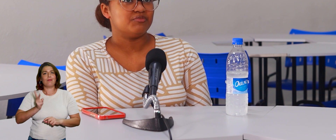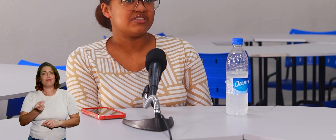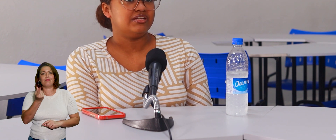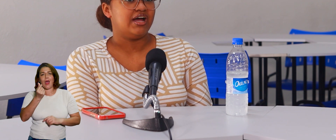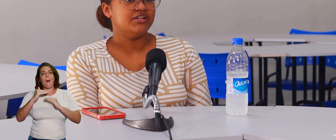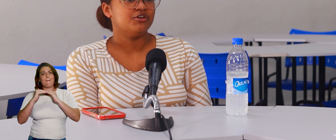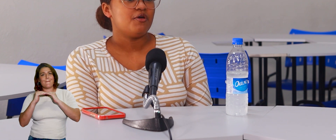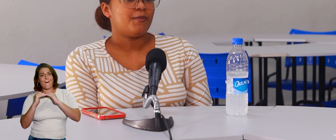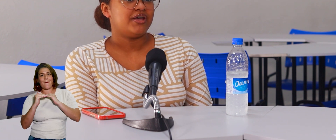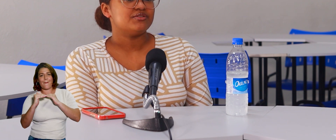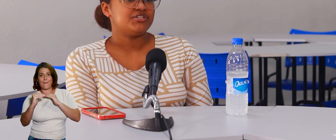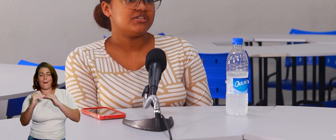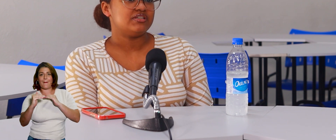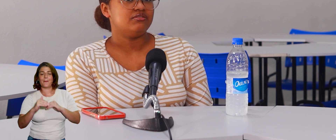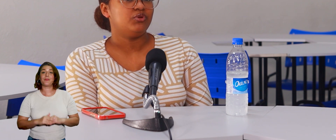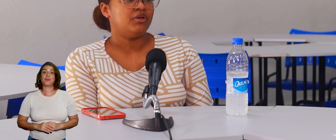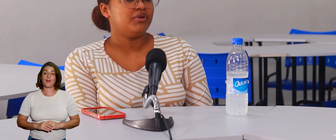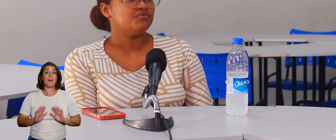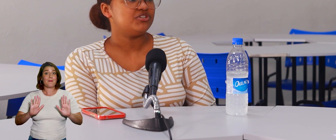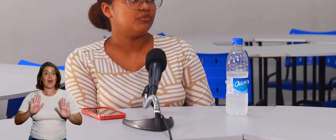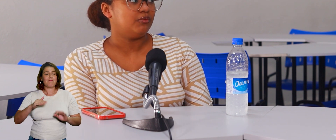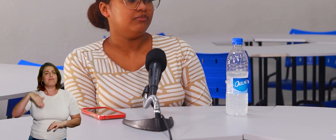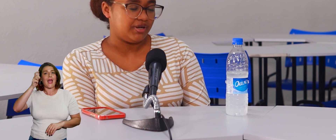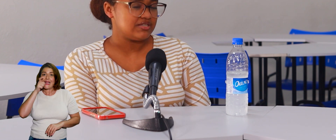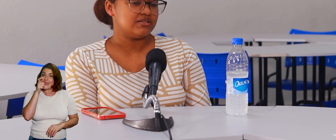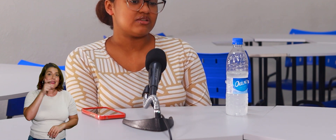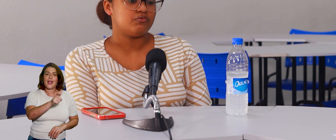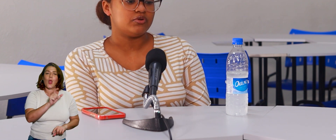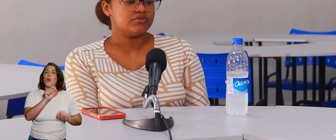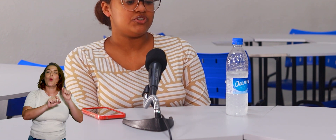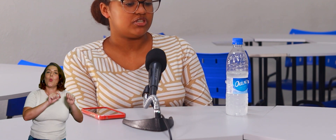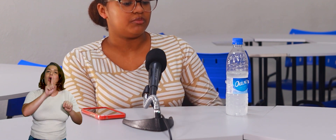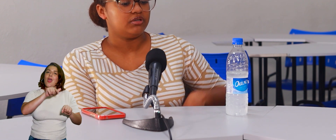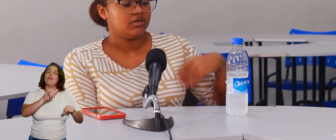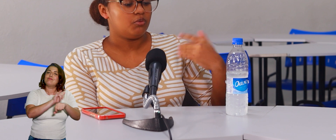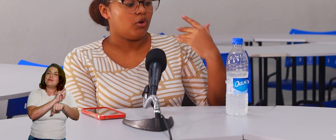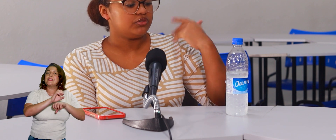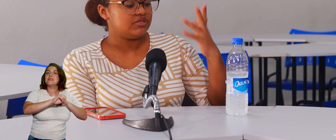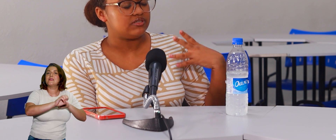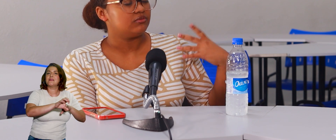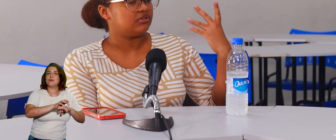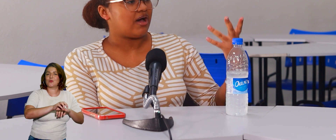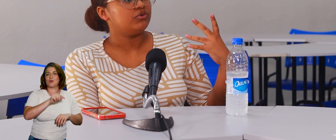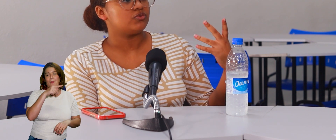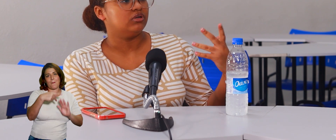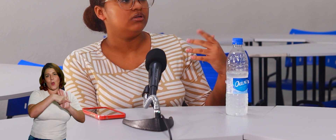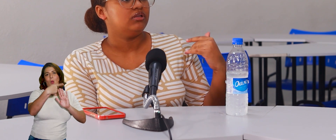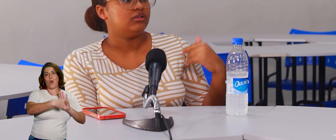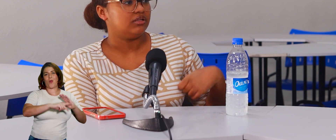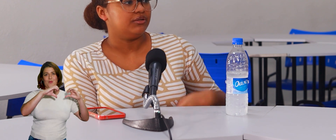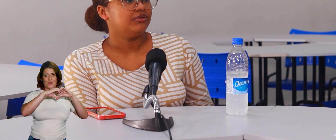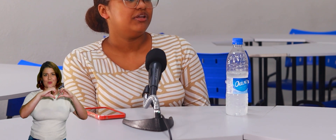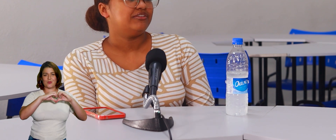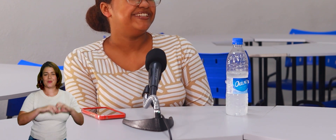a questão da mensalidade. Mas eu acho que, assim, o que realmente me chamou mais atenção foi o sistema, o modo de ensino da Uniswan,